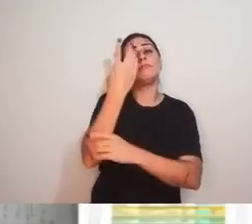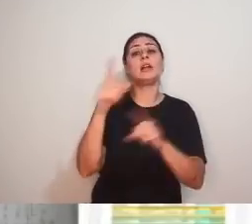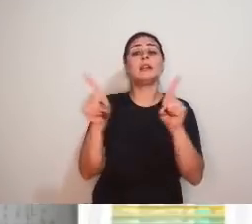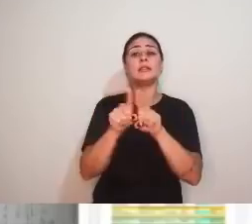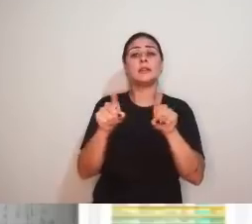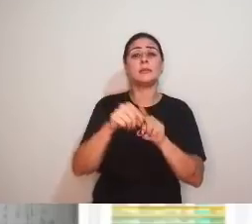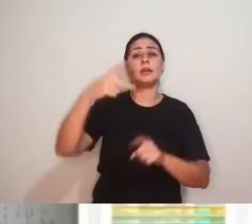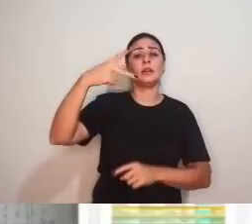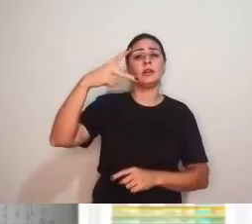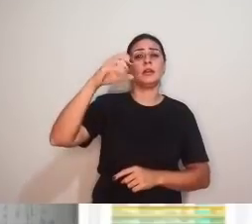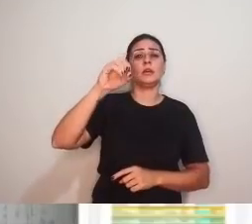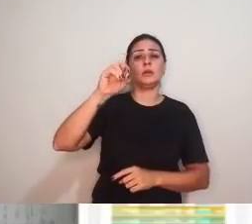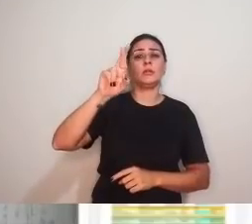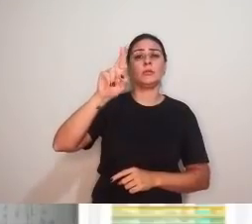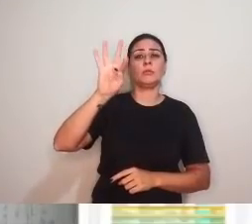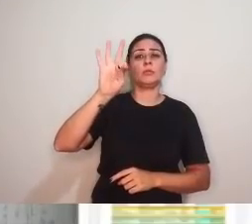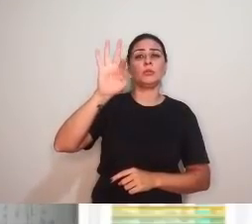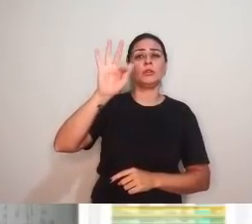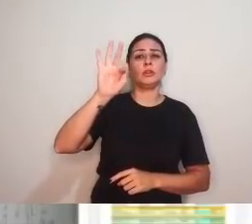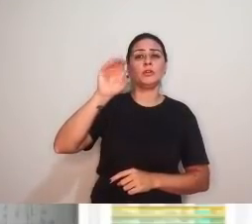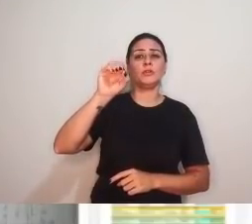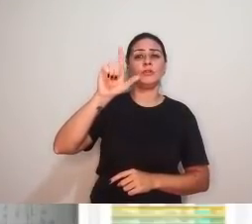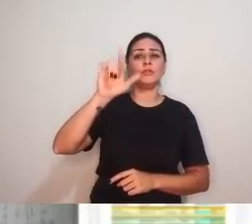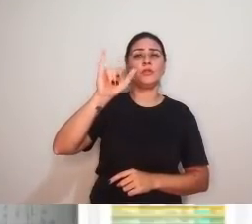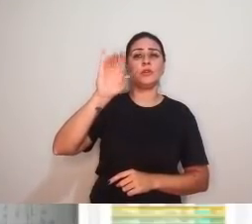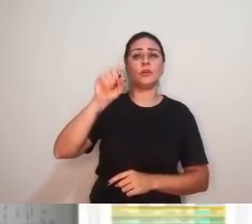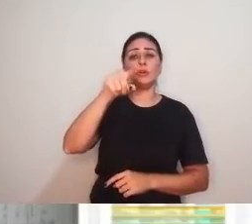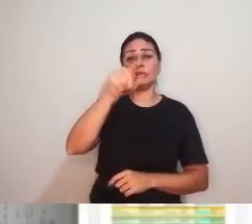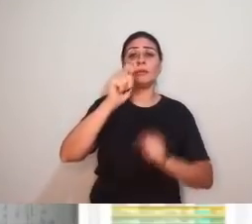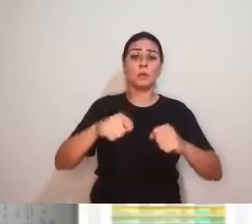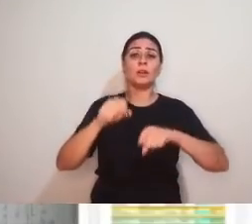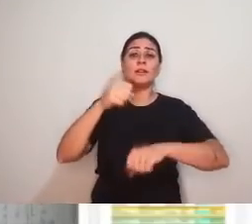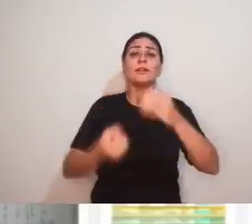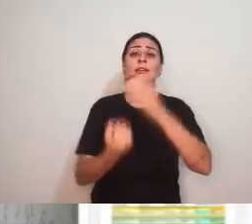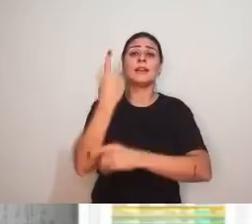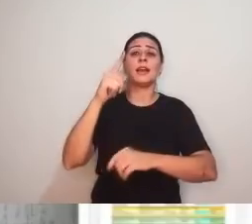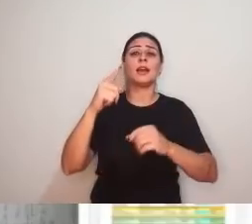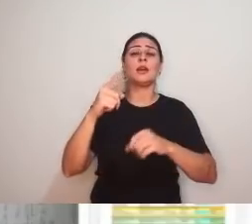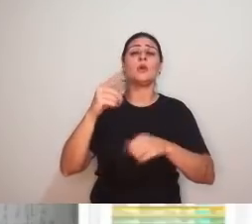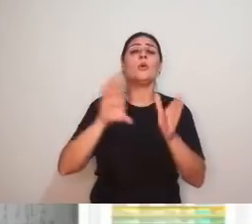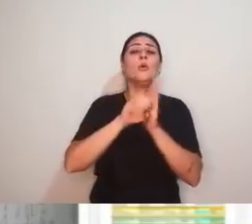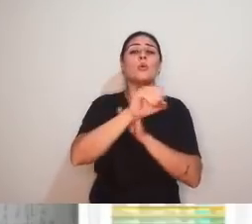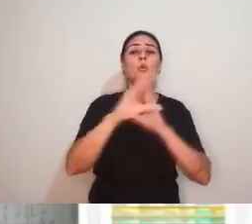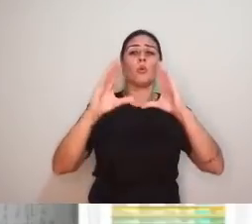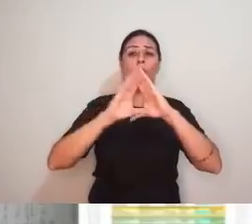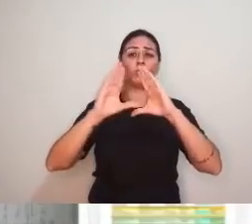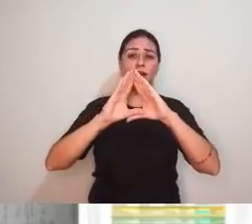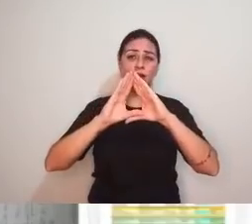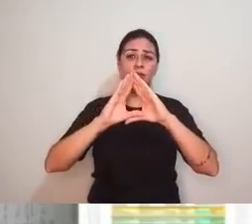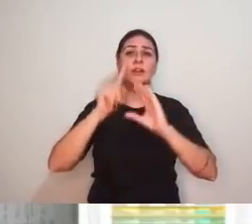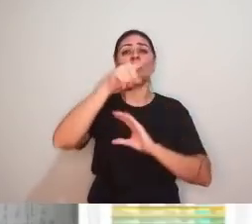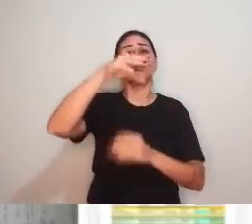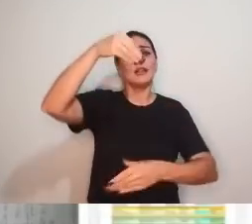Você pode criar e-portfólio. E-portfólio você pode criar usando o teu Google Drive. O professor pode criar um Google Drive para a sua